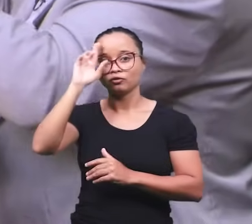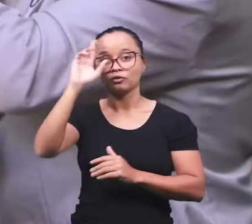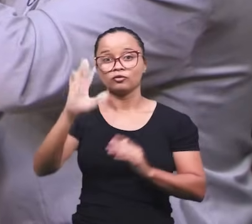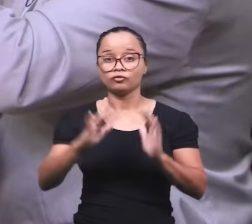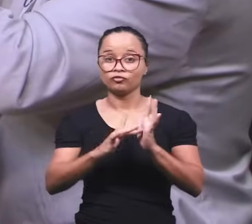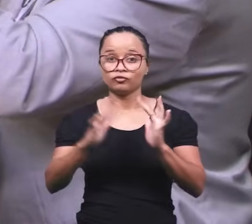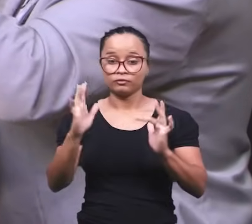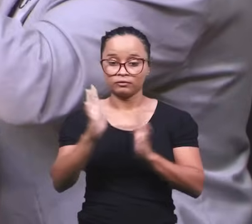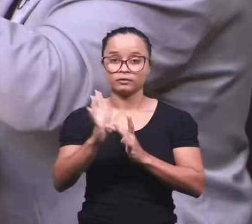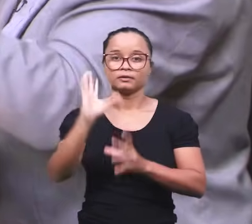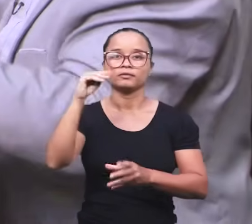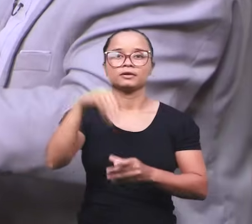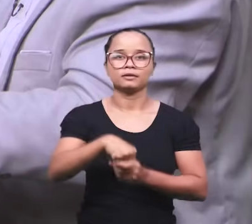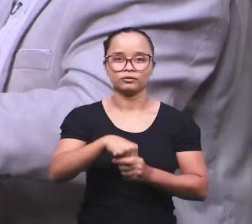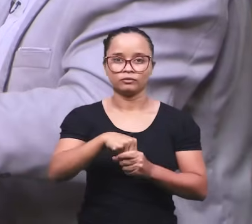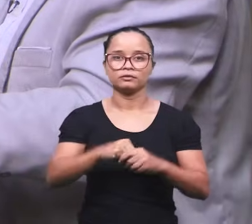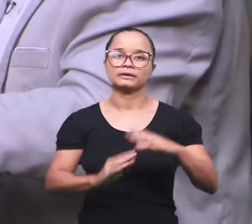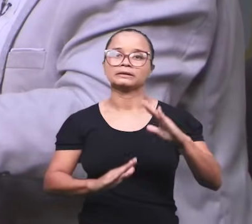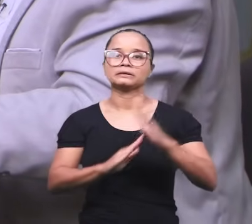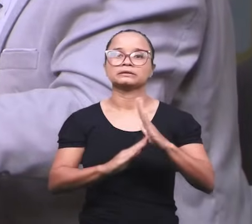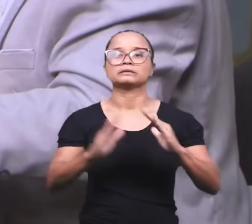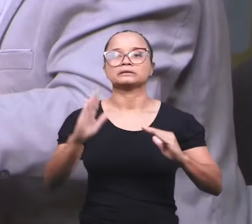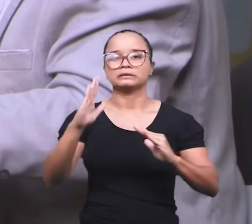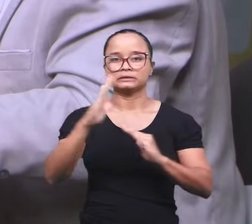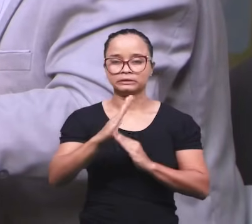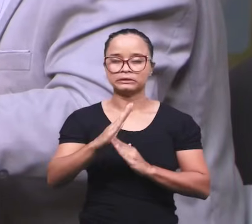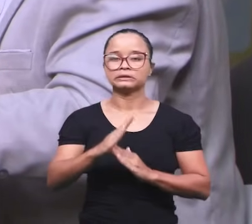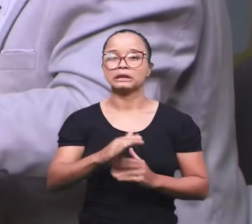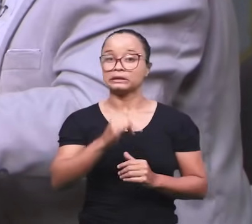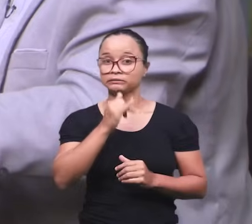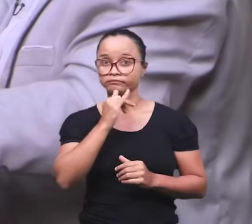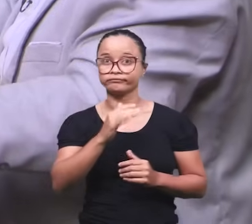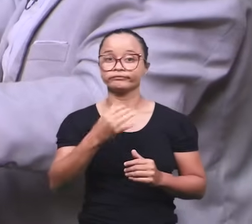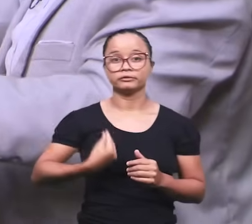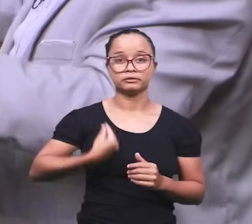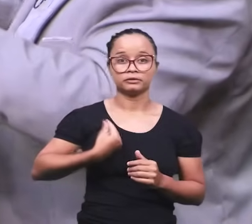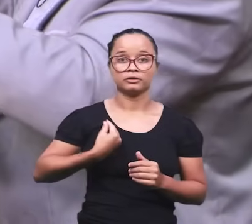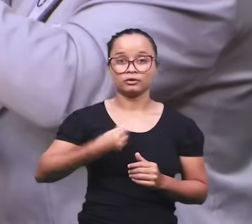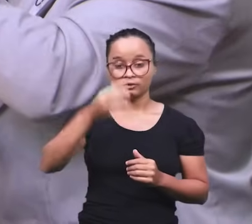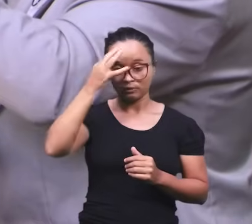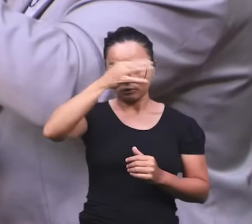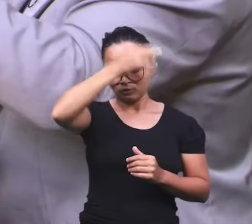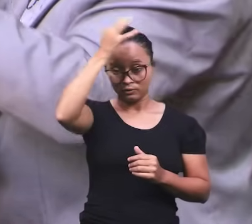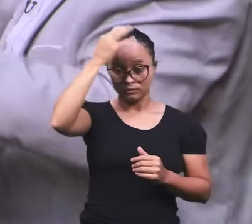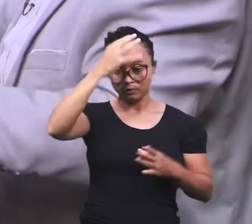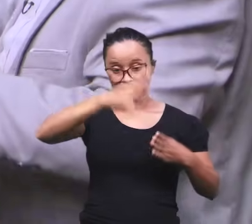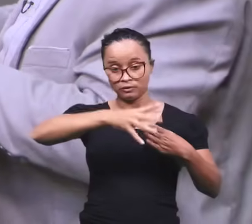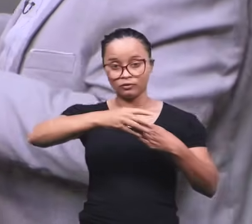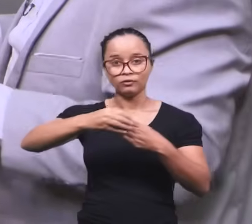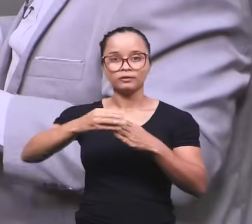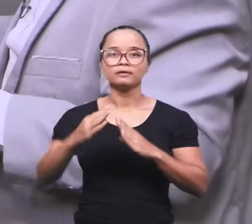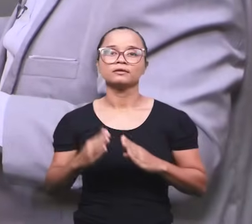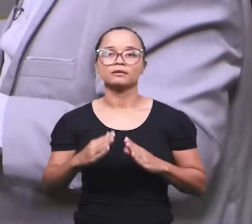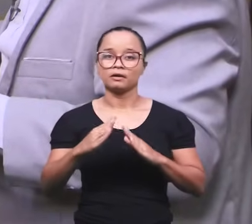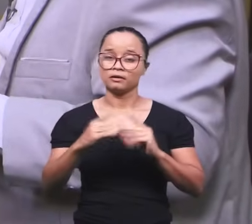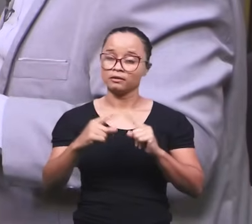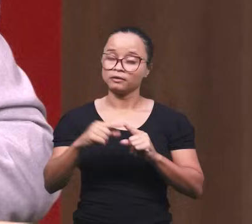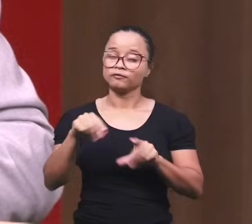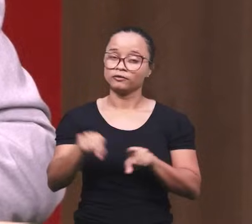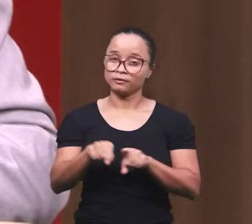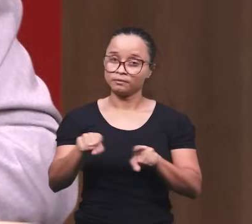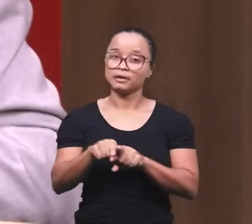Jesus veio viveu dentro desses limites como um exemplo de vida e o Espírito Santo conduz a igreja dentro dos mesmos limites